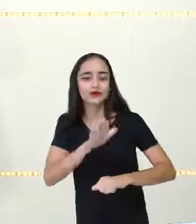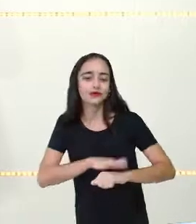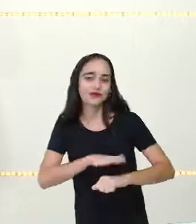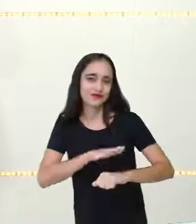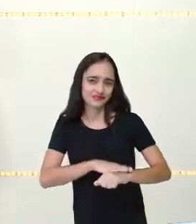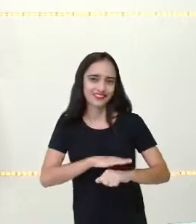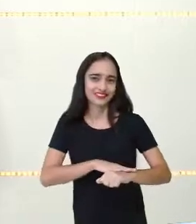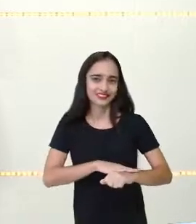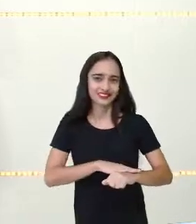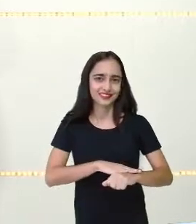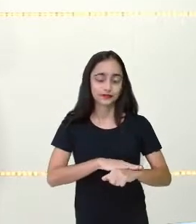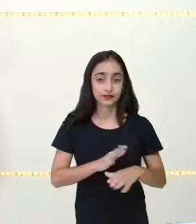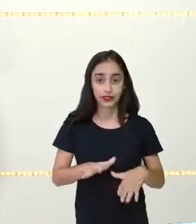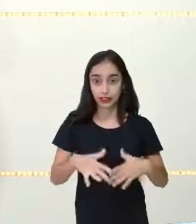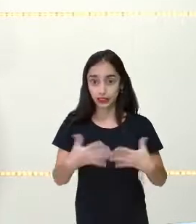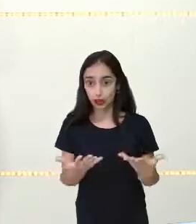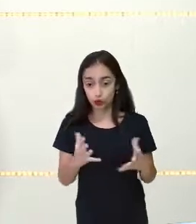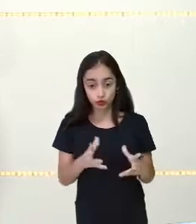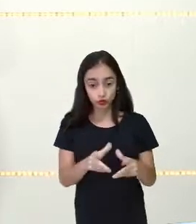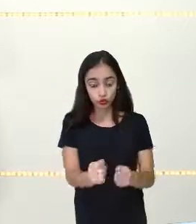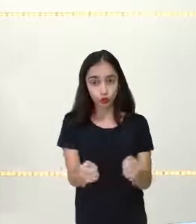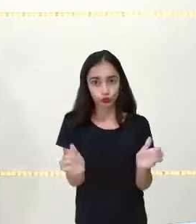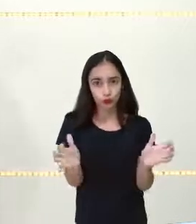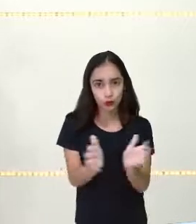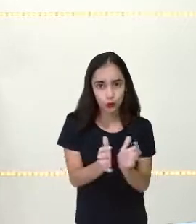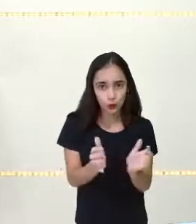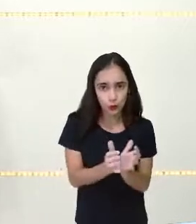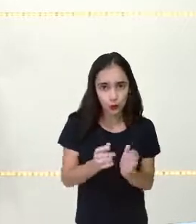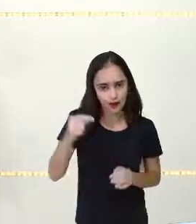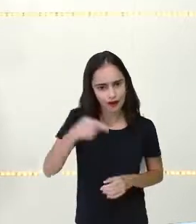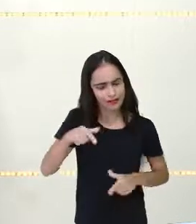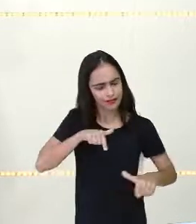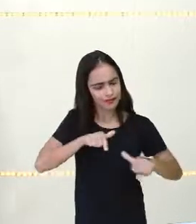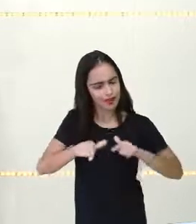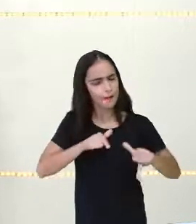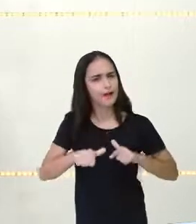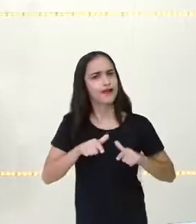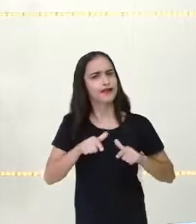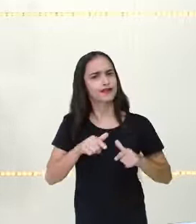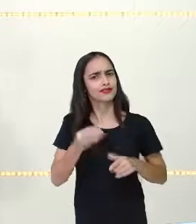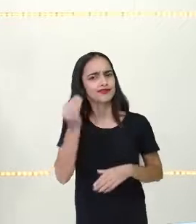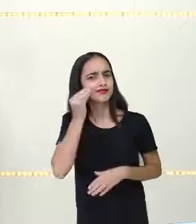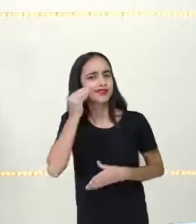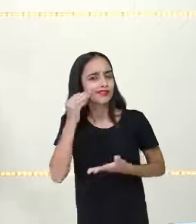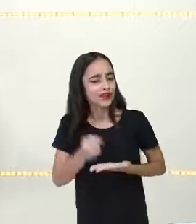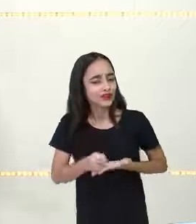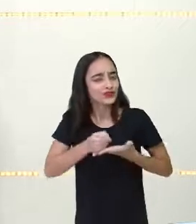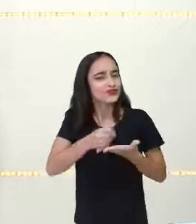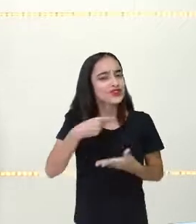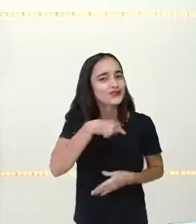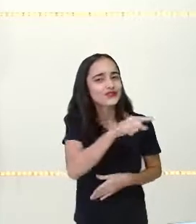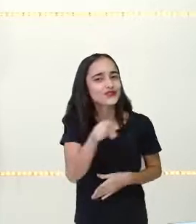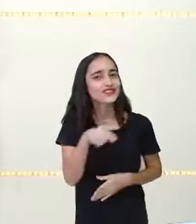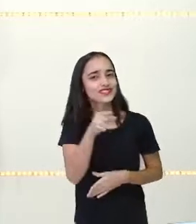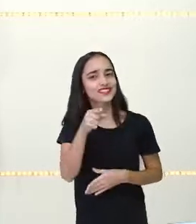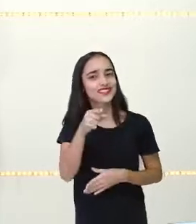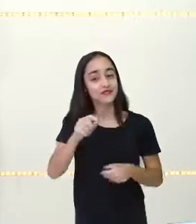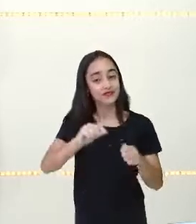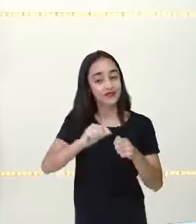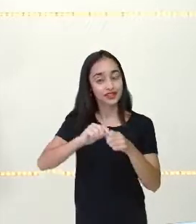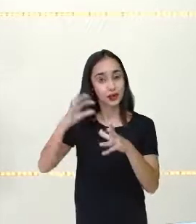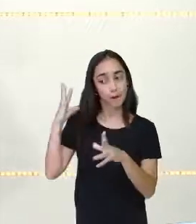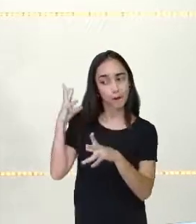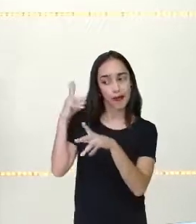então toda equipe aqui está trabalhando para te ajudar a revisar aqueles assuntos que nós já trabalhamos aqui durante